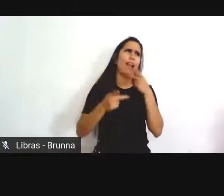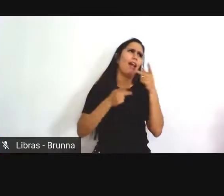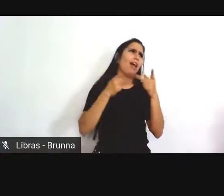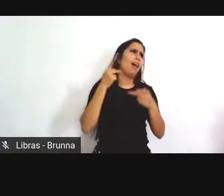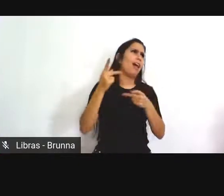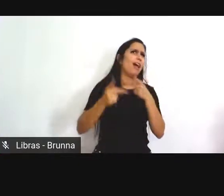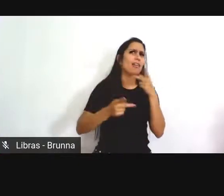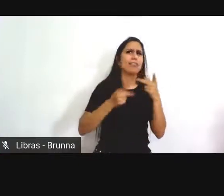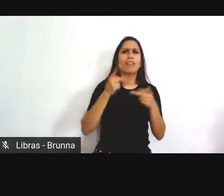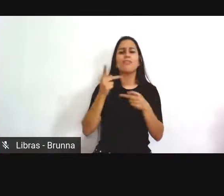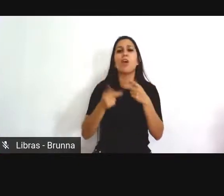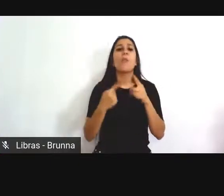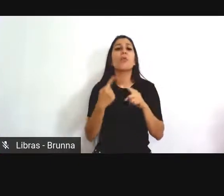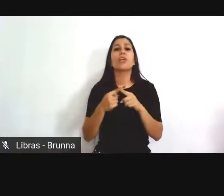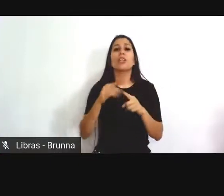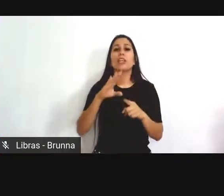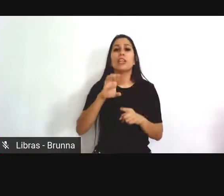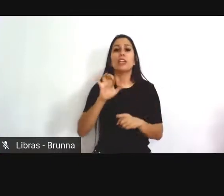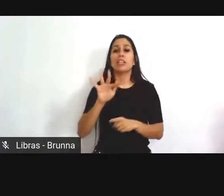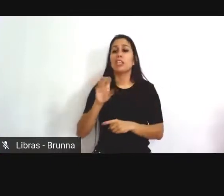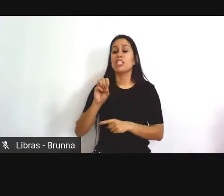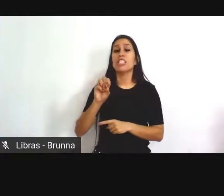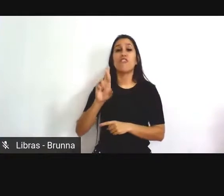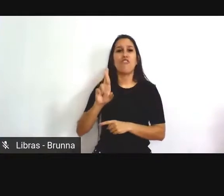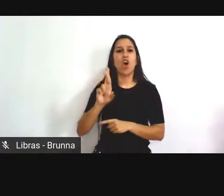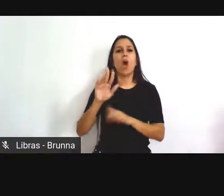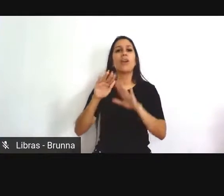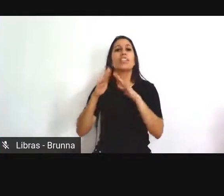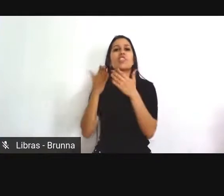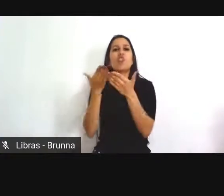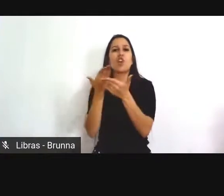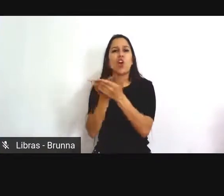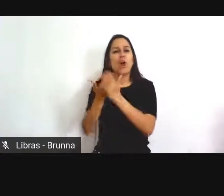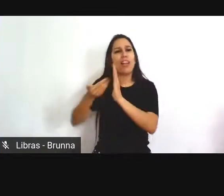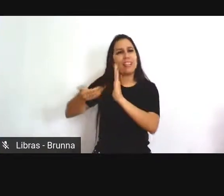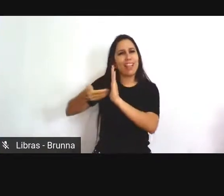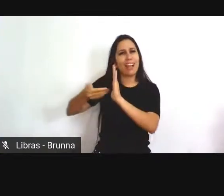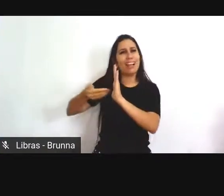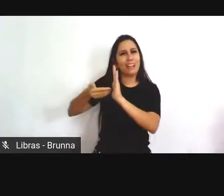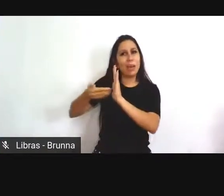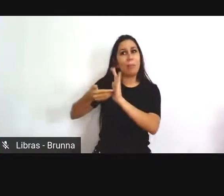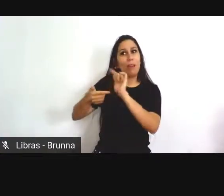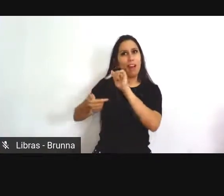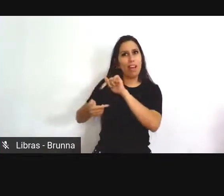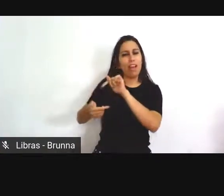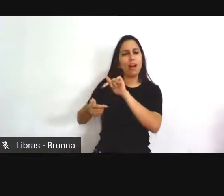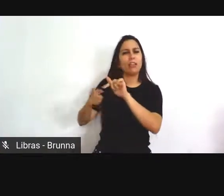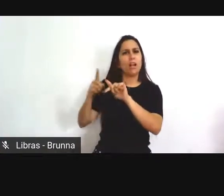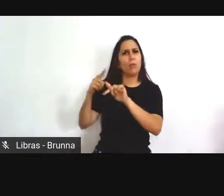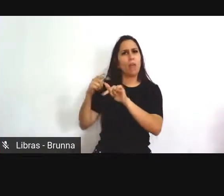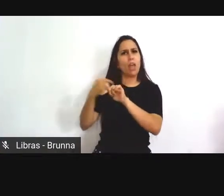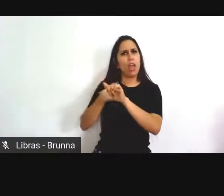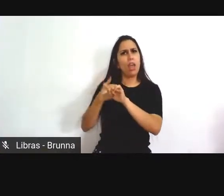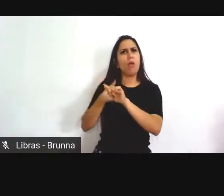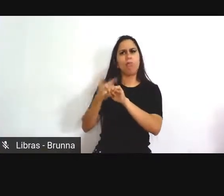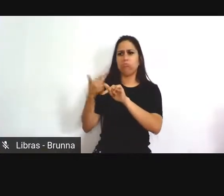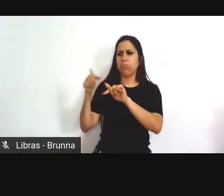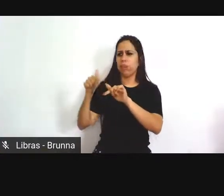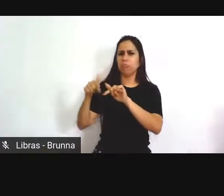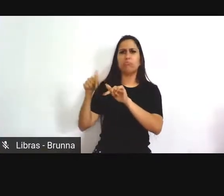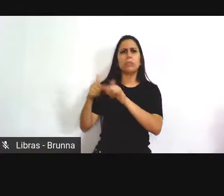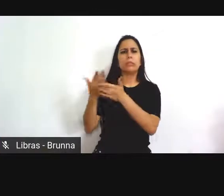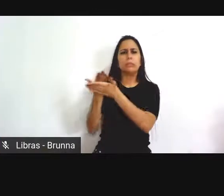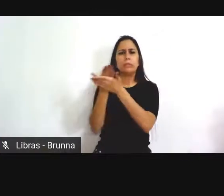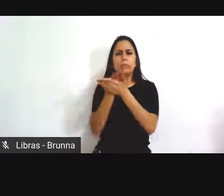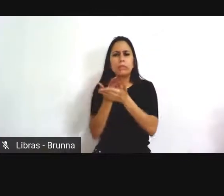do CEFOR, olha, a maioria de nós sai, depois que né, defendi, eu falava muito com o